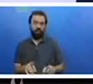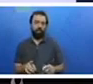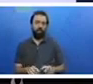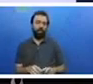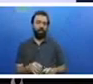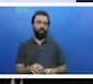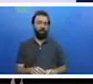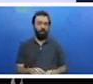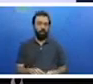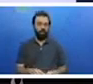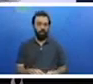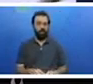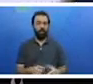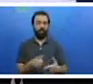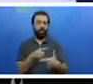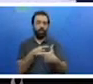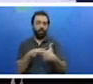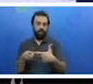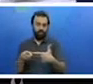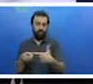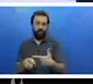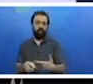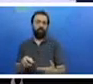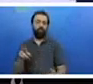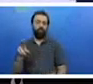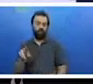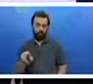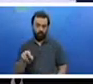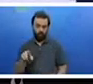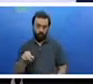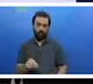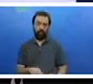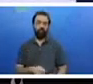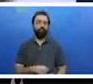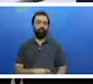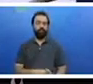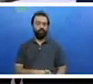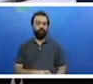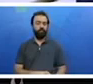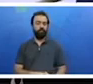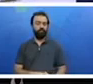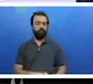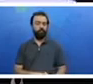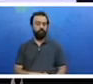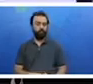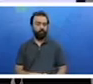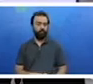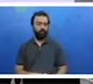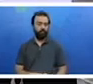razão entre elas é constante, razão, divisão, ok?